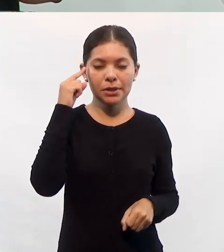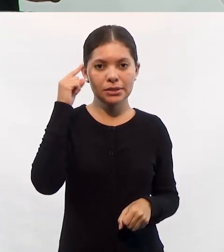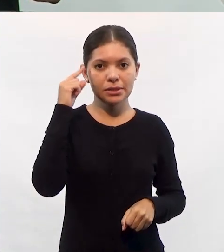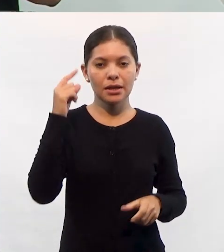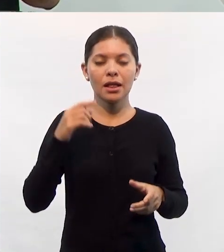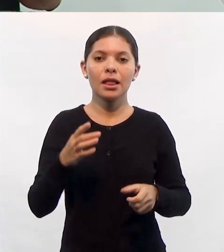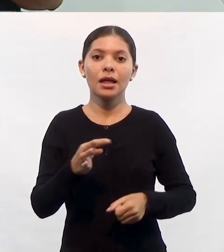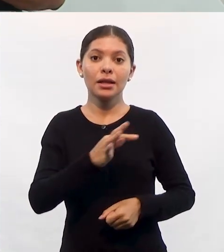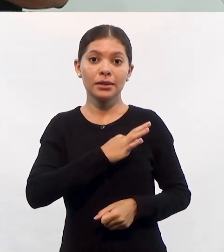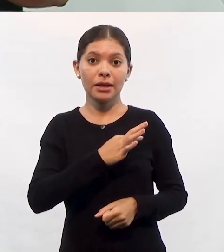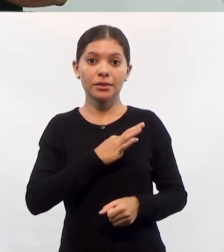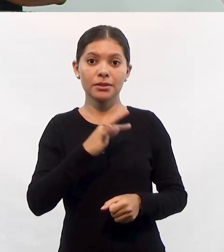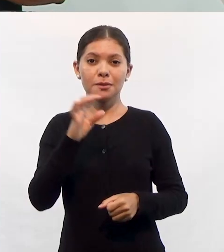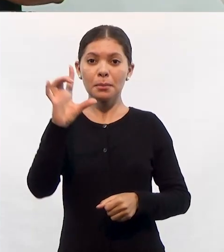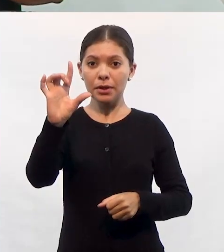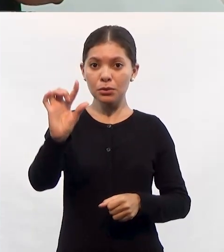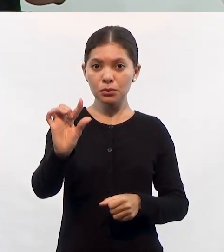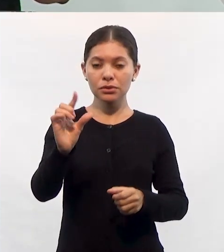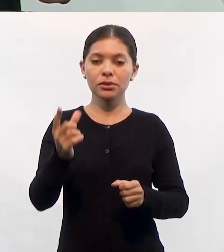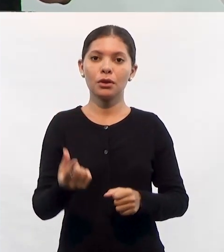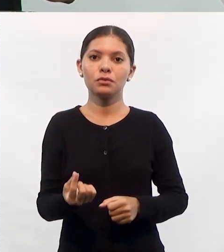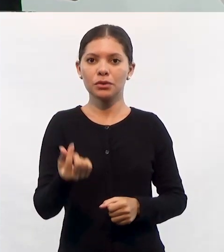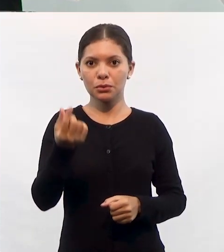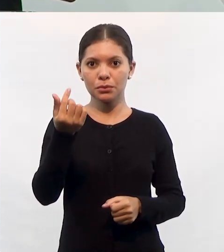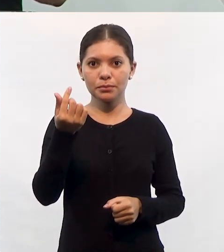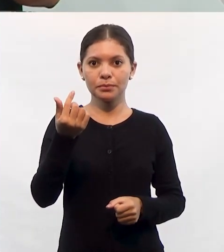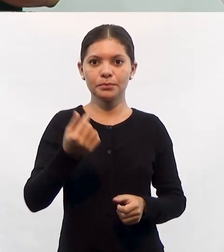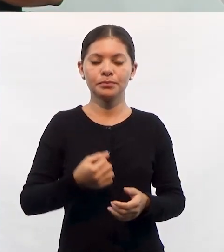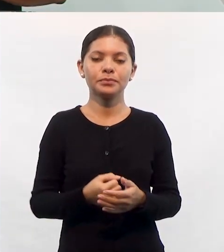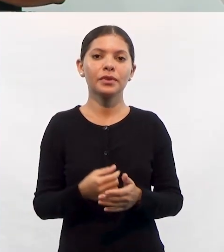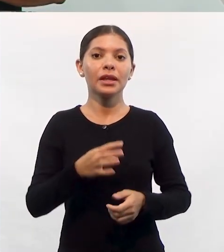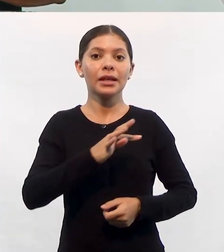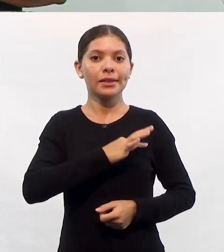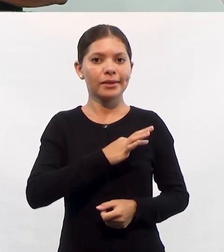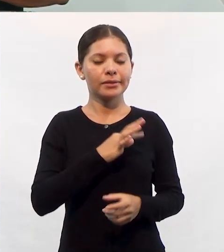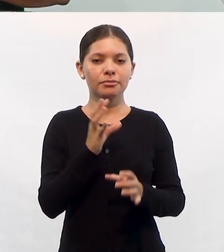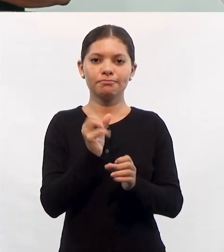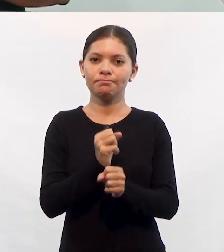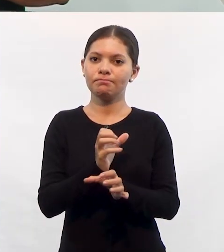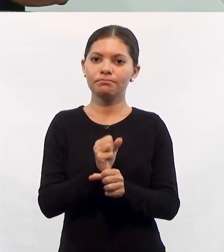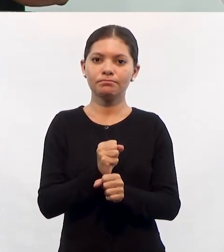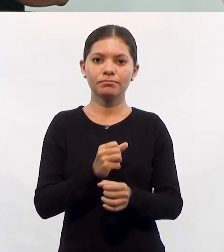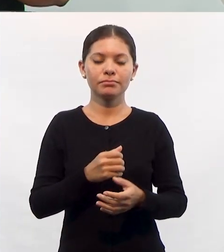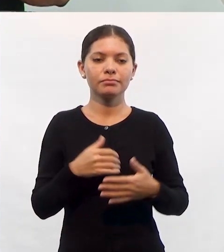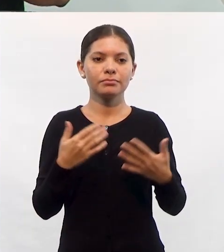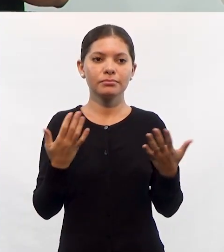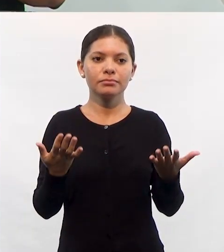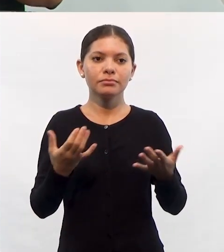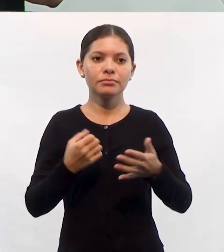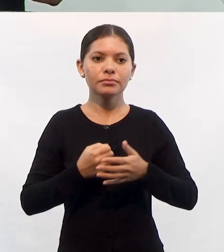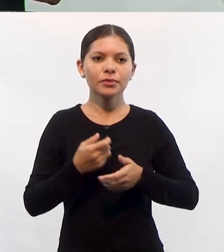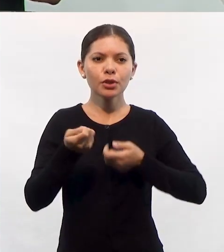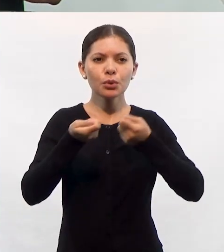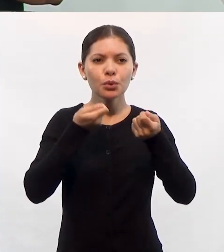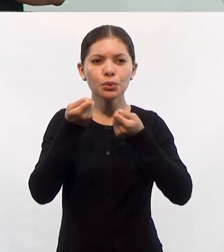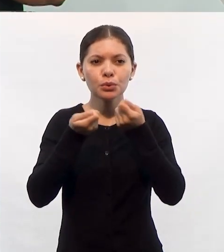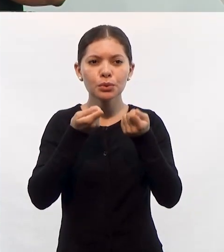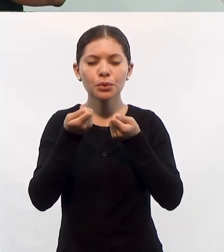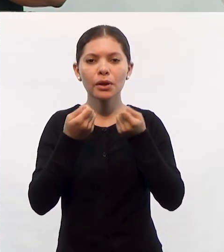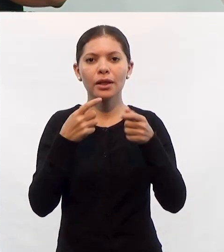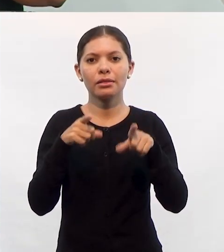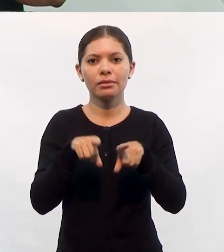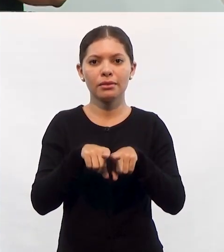técnicas para reduzir esses custos é técnicas contábeis ou seja vai controlar